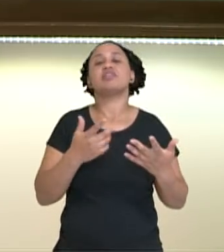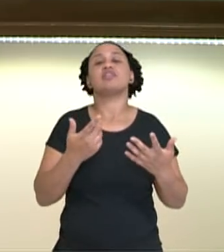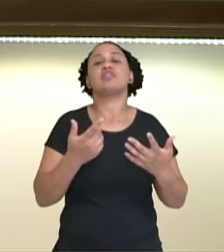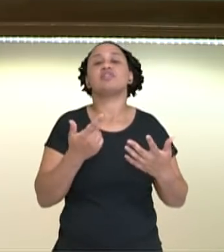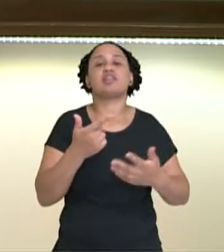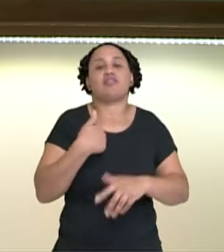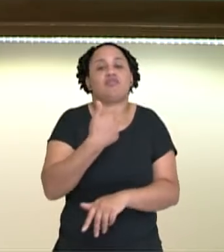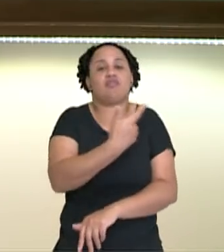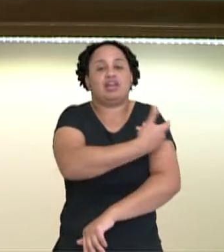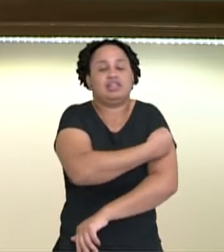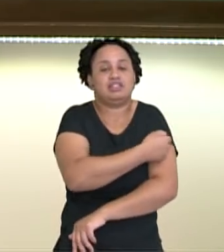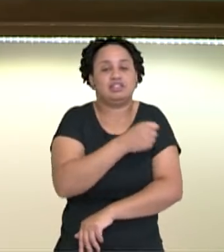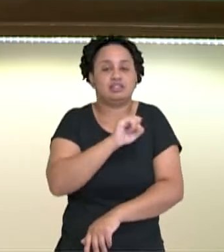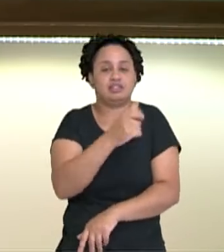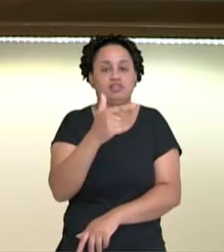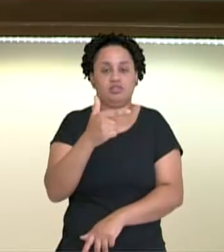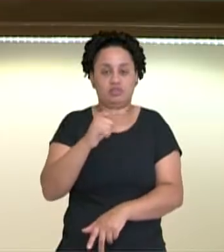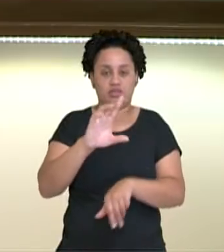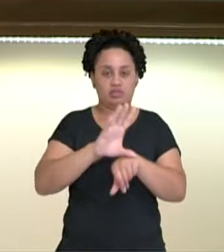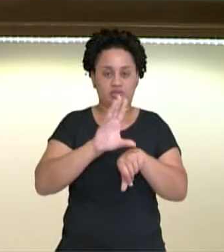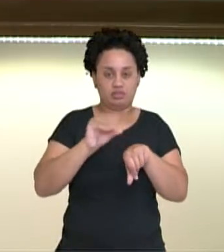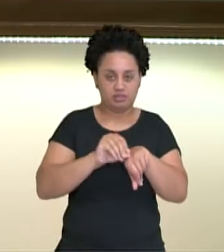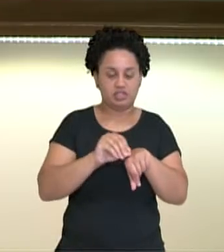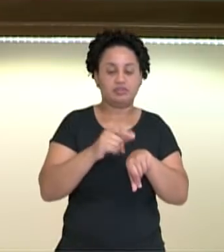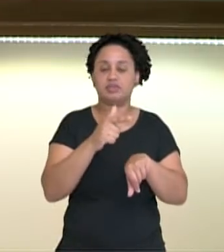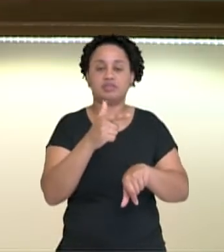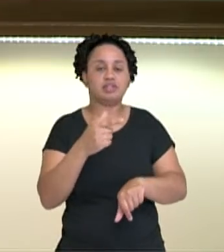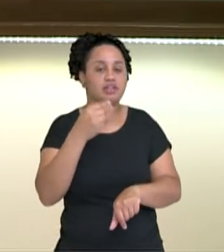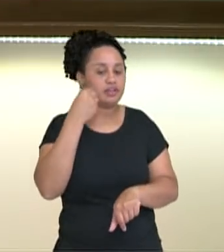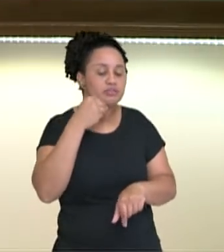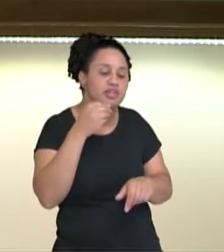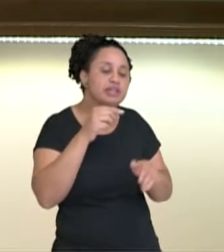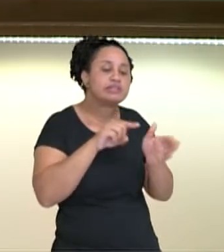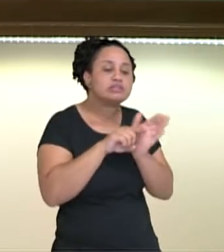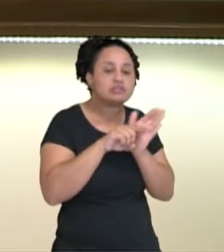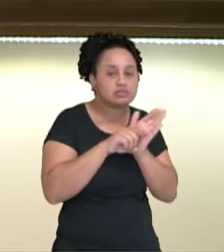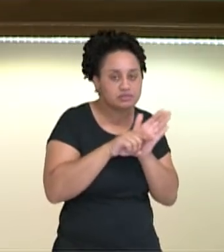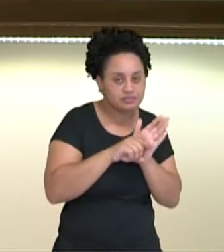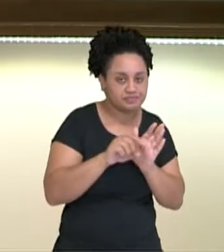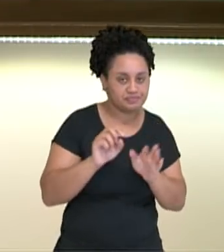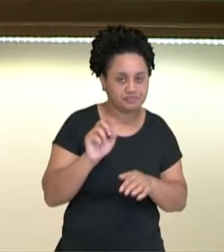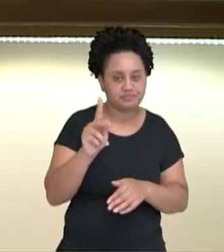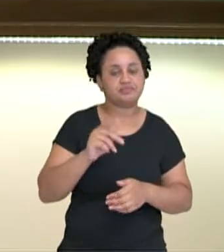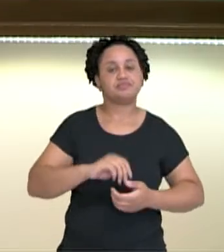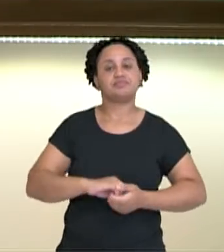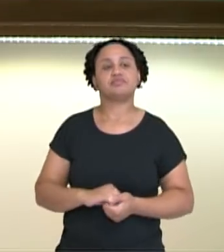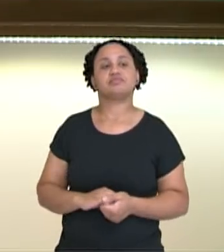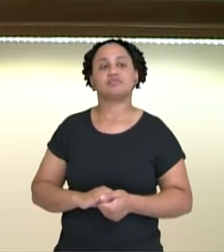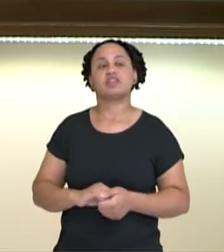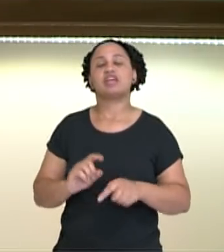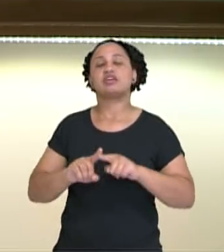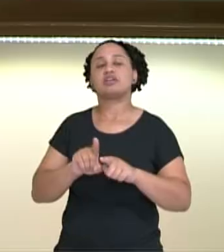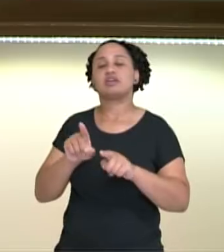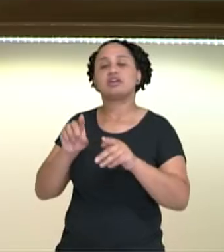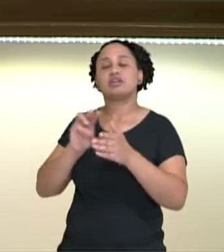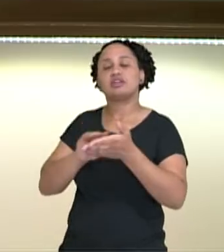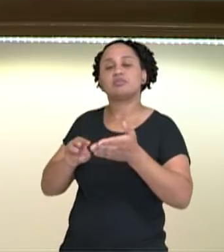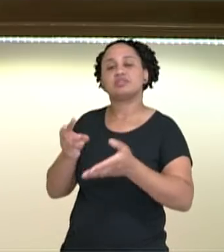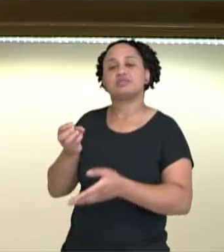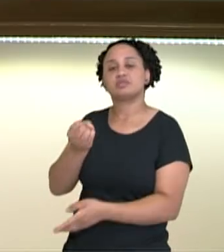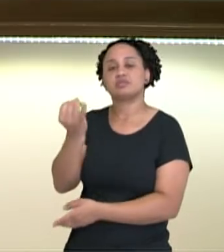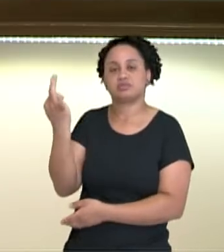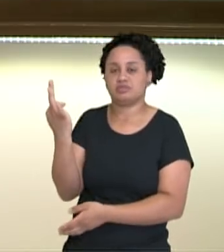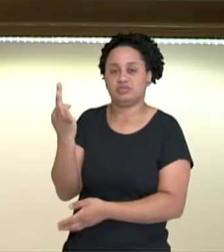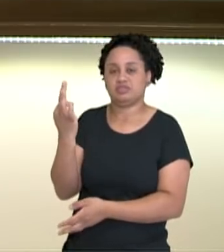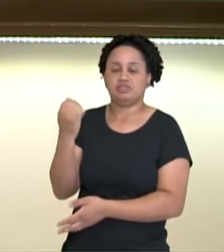sem um conhecimento, tá? Sem experimentações, refutamentos, etc. Já os métodos quantitativos são